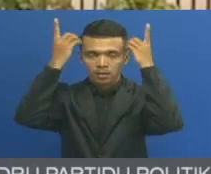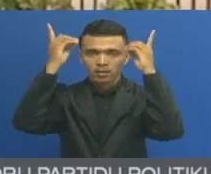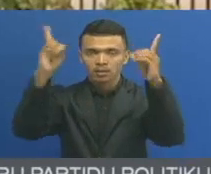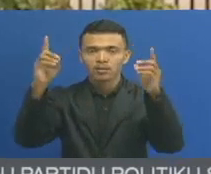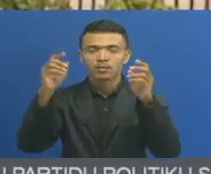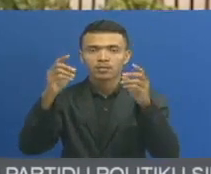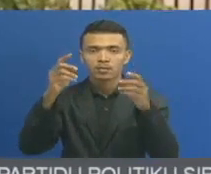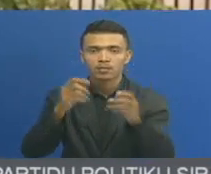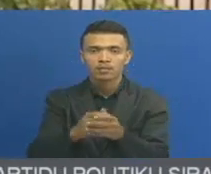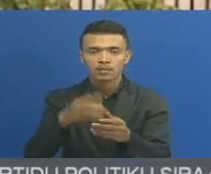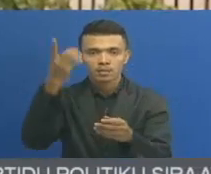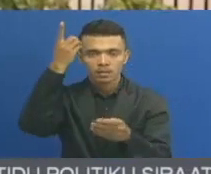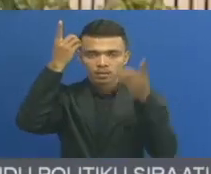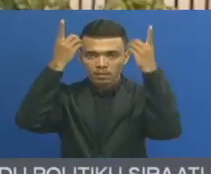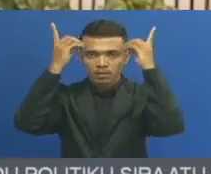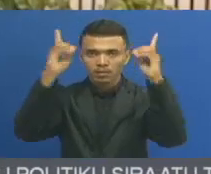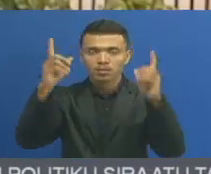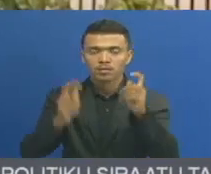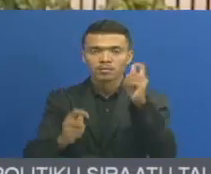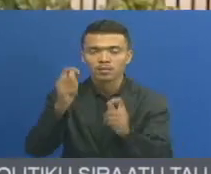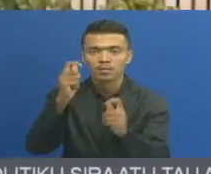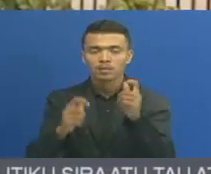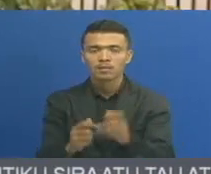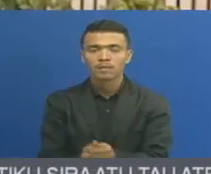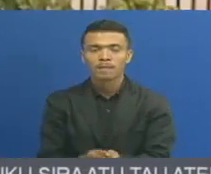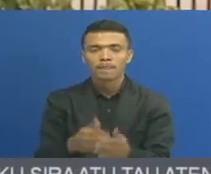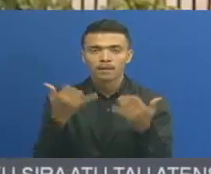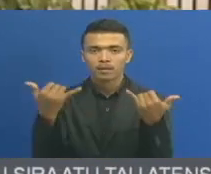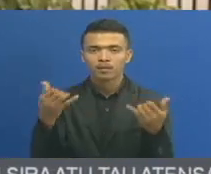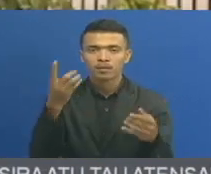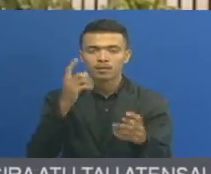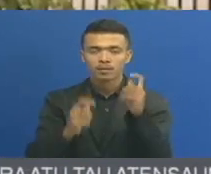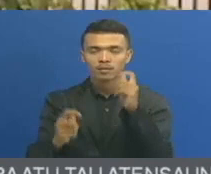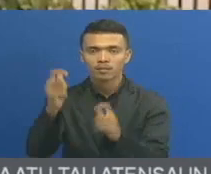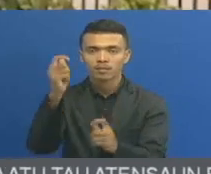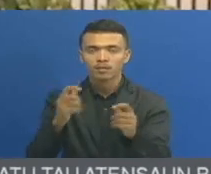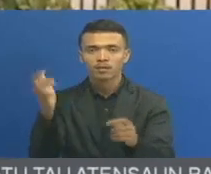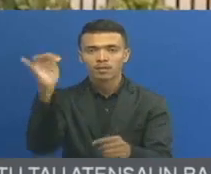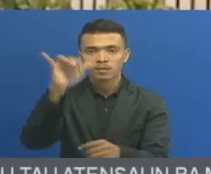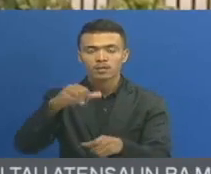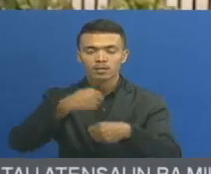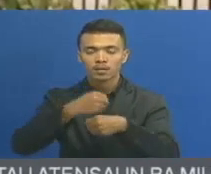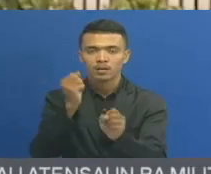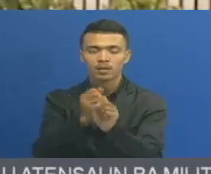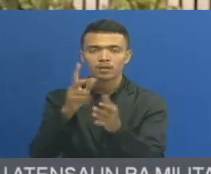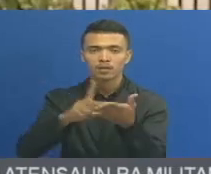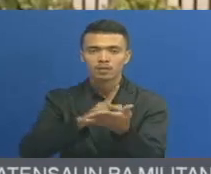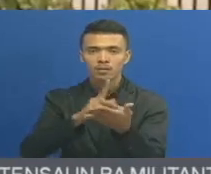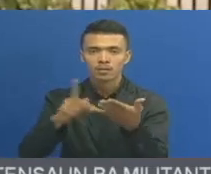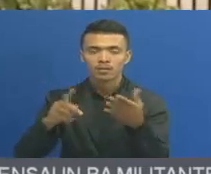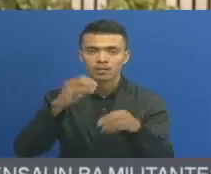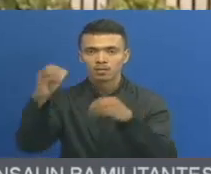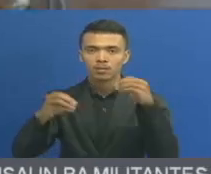determina lolos agora ne somente de tribunal hatete kataki indip suficiente sir halu crime con ava